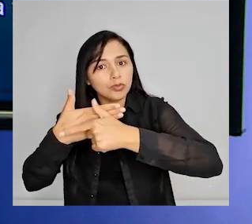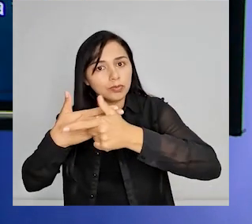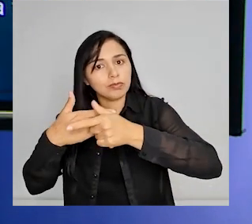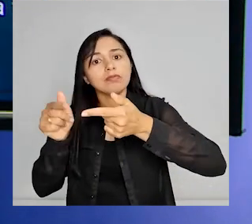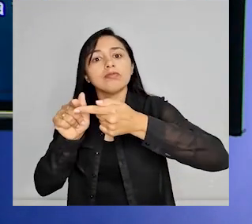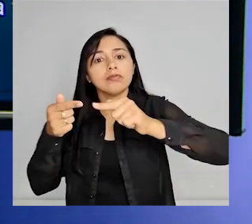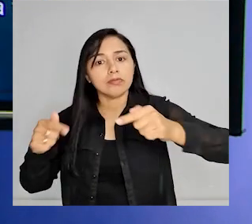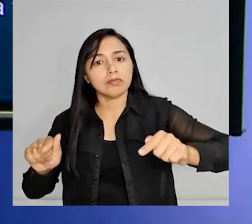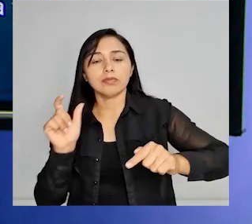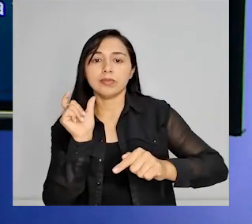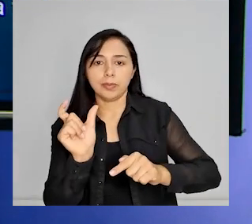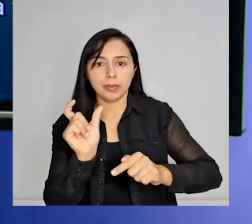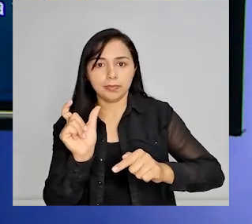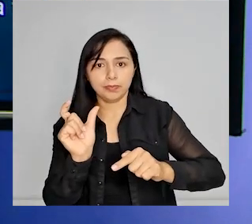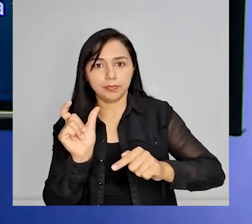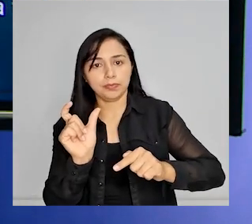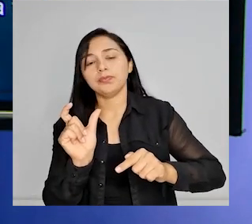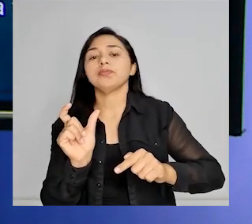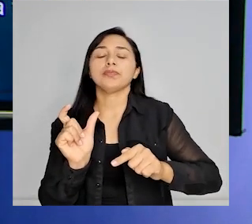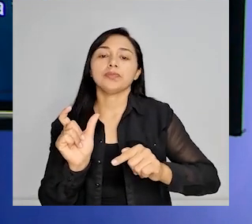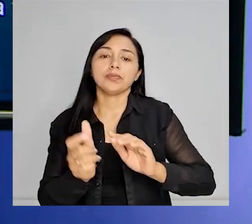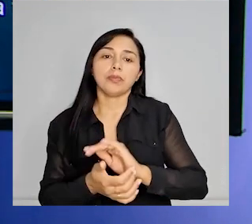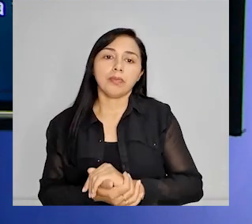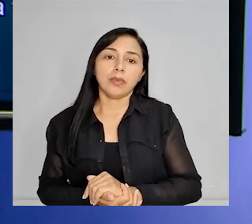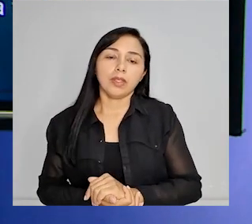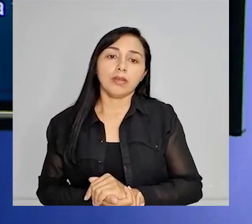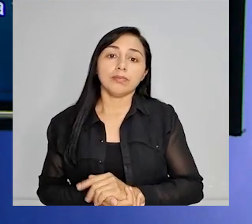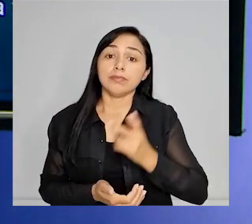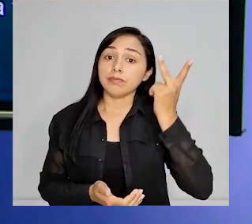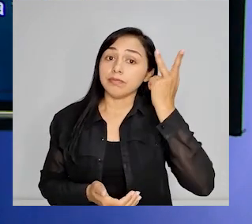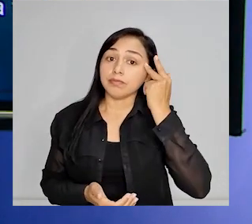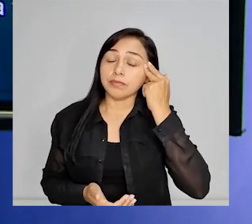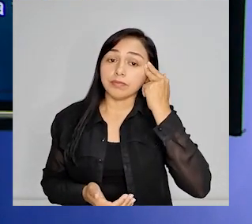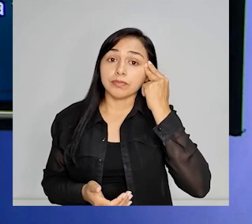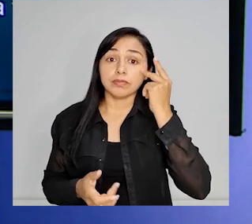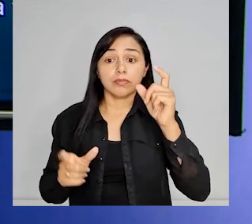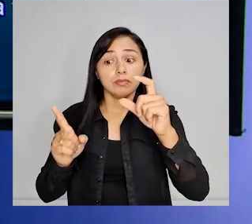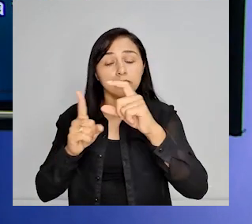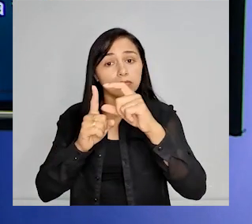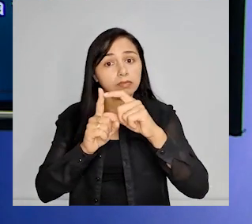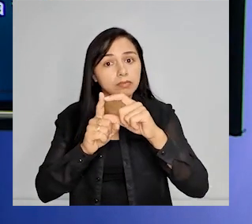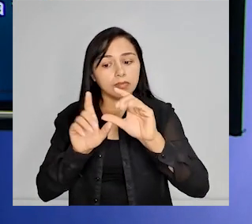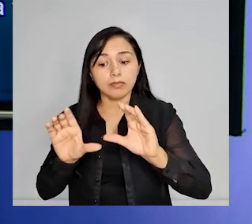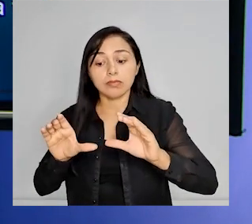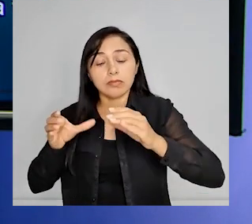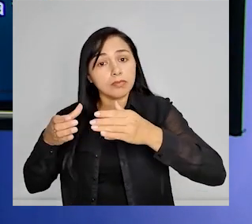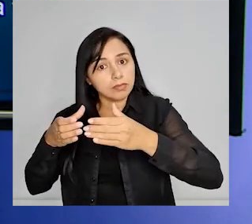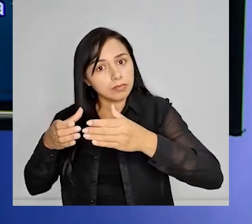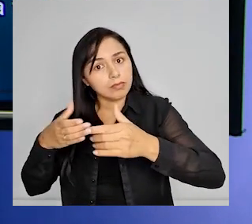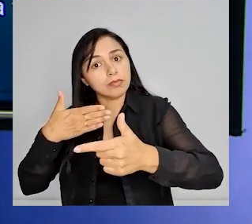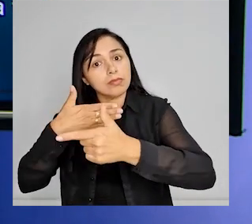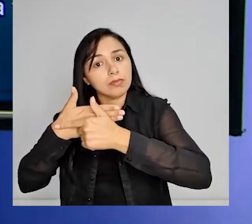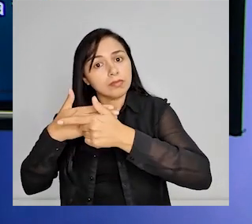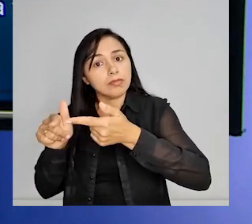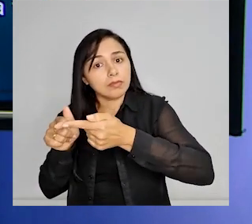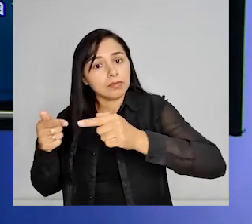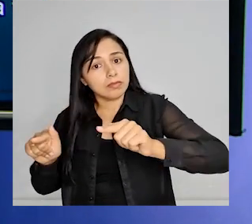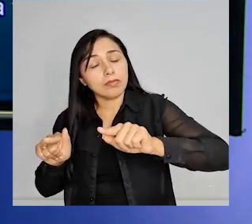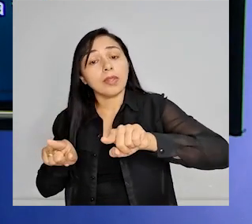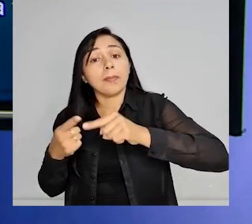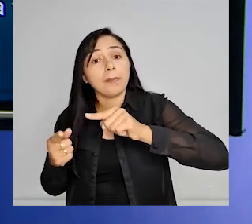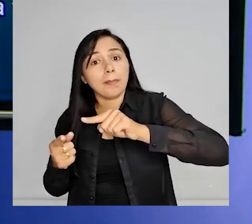conversão que ocorre na palavra comumente usada como pertencente a uma classe e é usada como